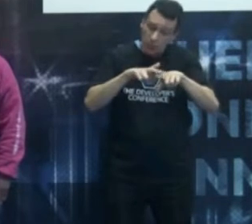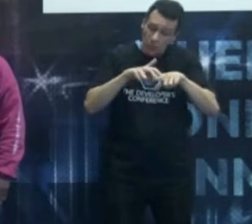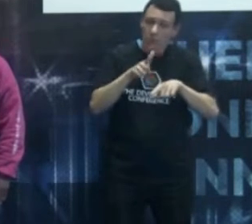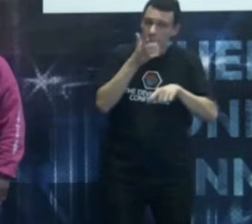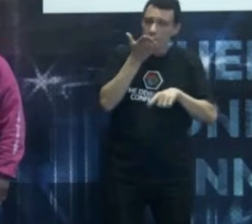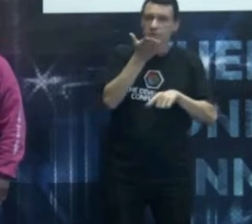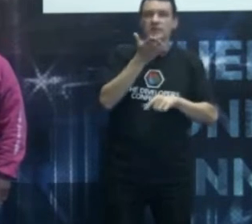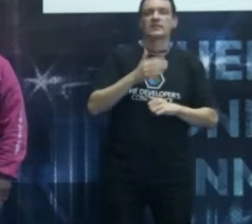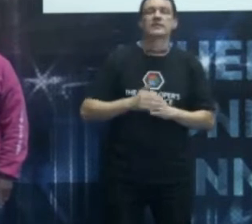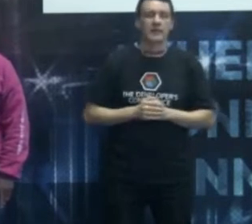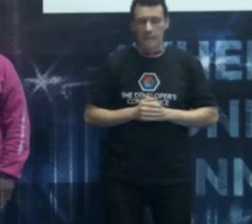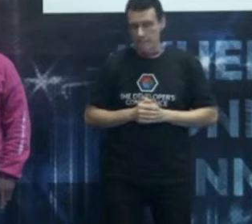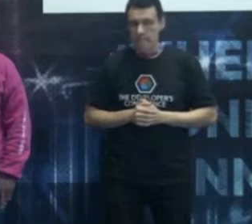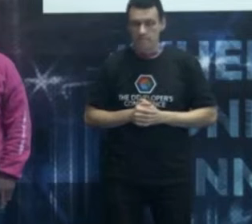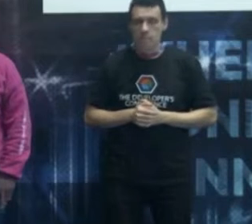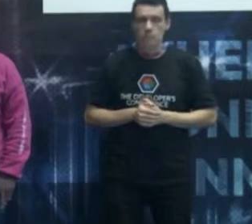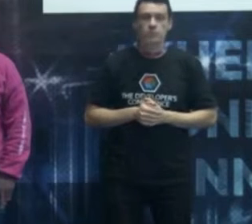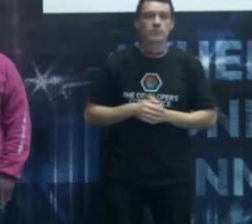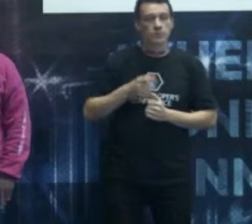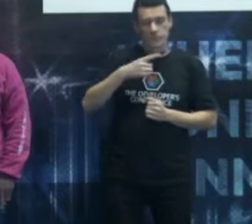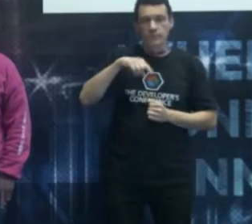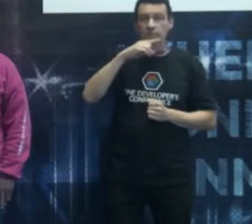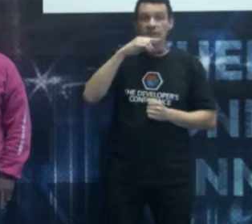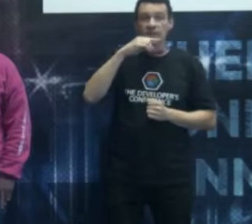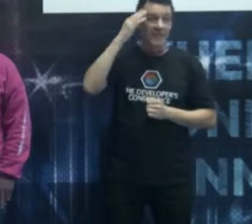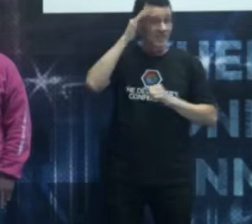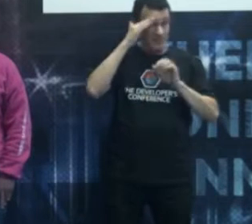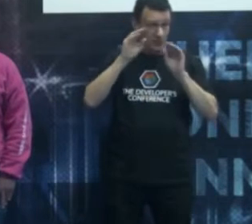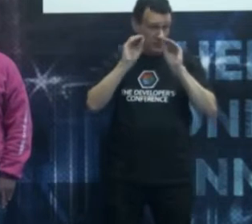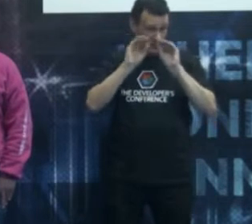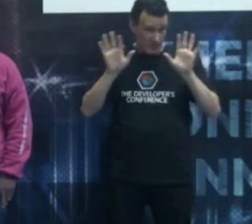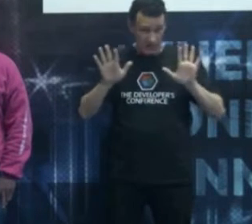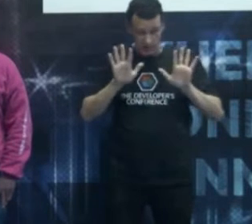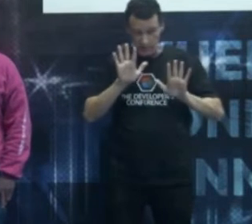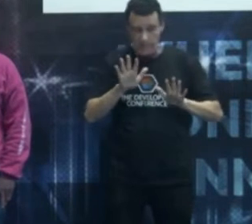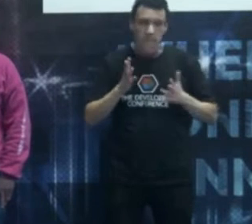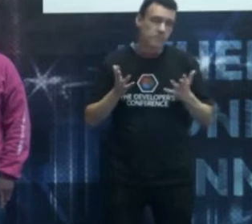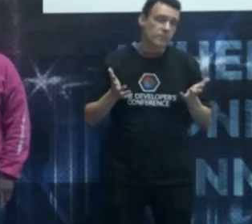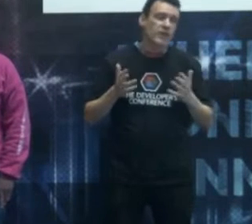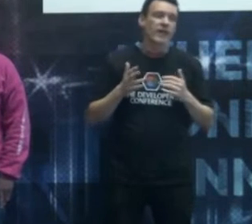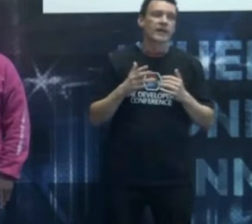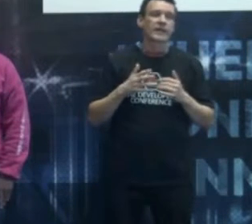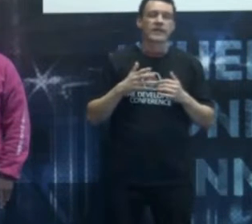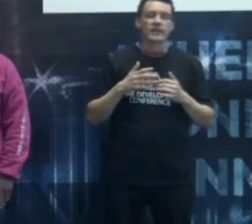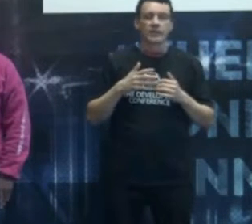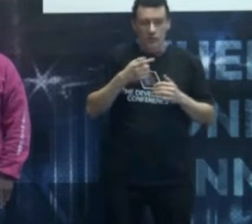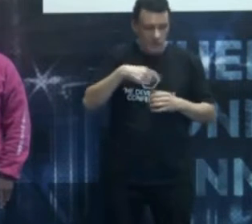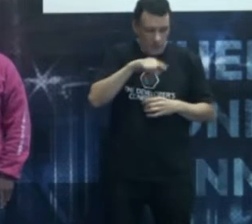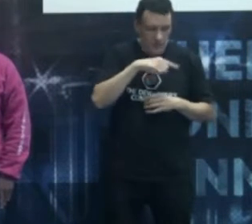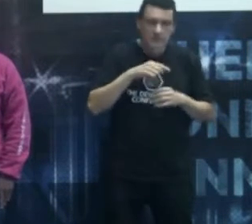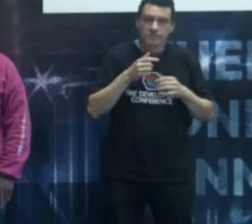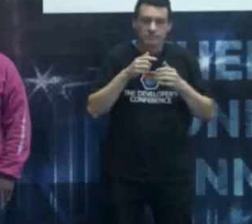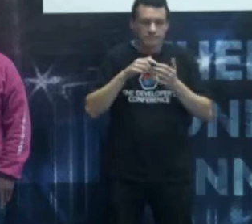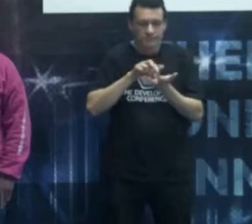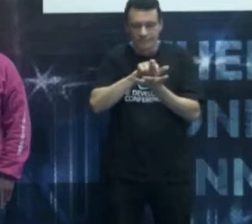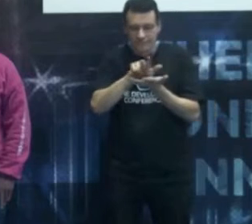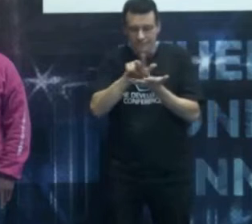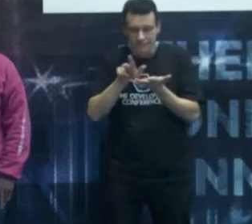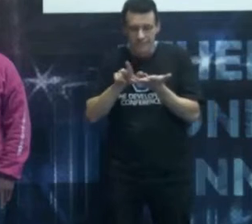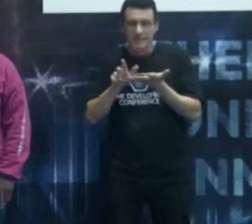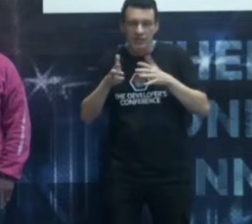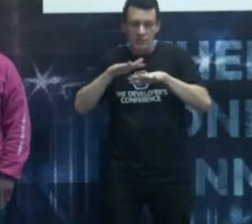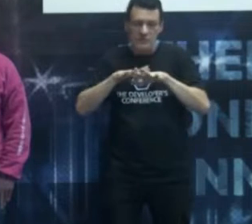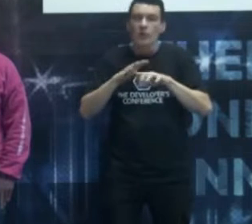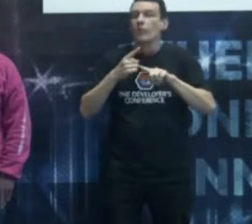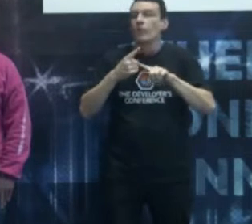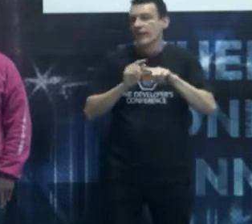espaço que diversidade e inclusão ocupa nas organizações, por uma questão de sobrevivência, inclusive, das empresas, se a